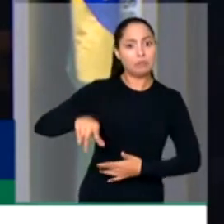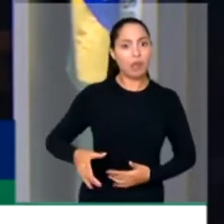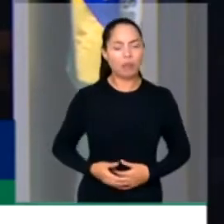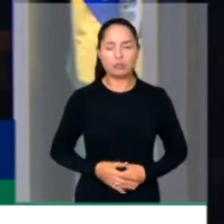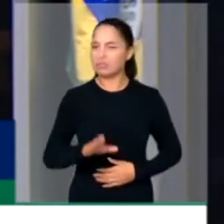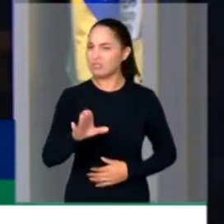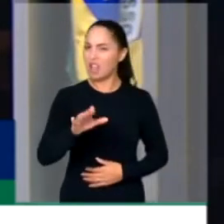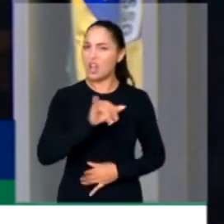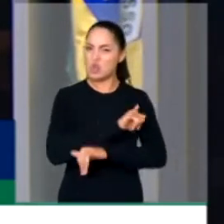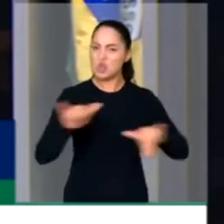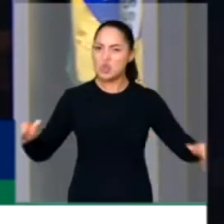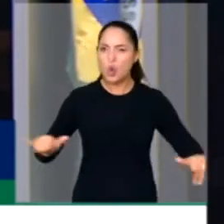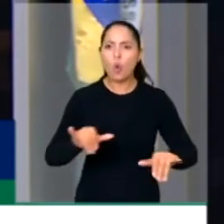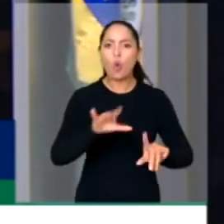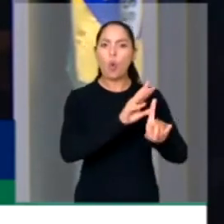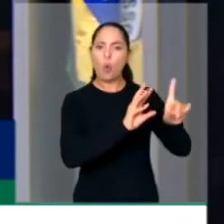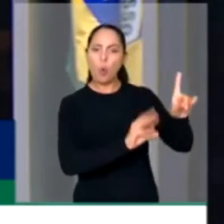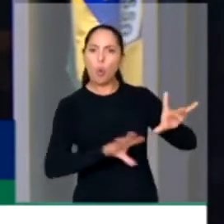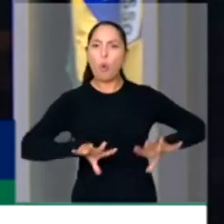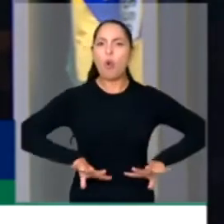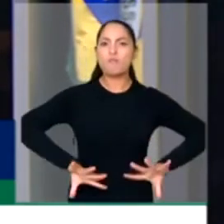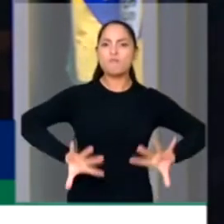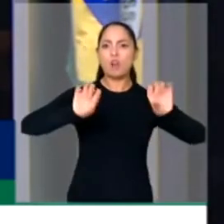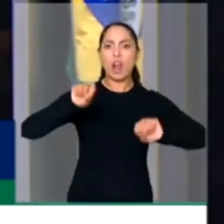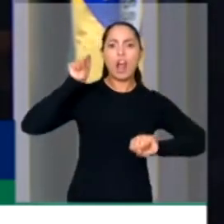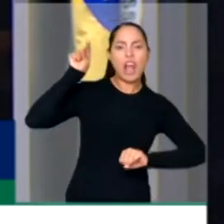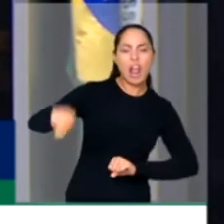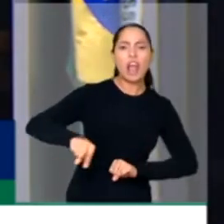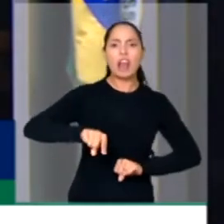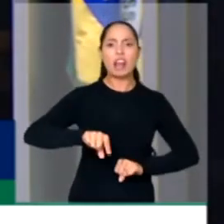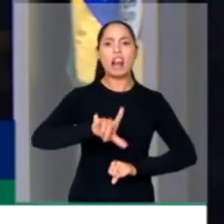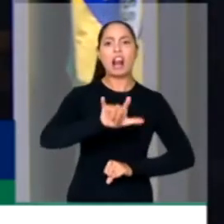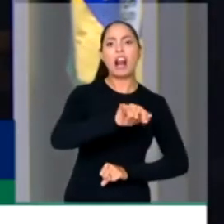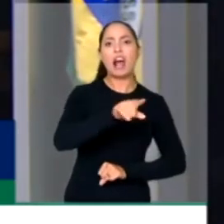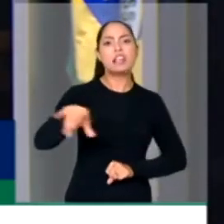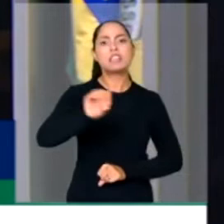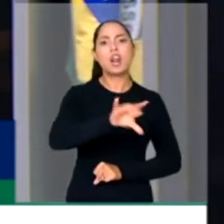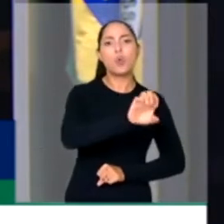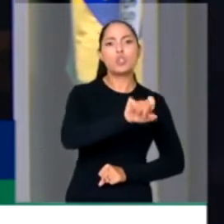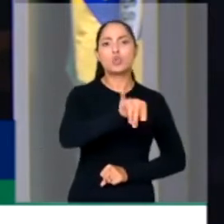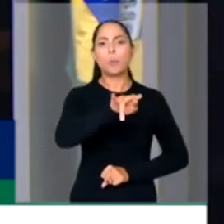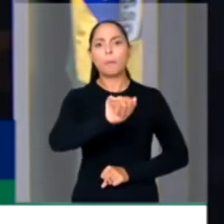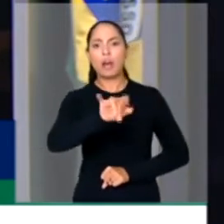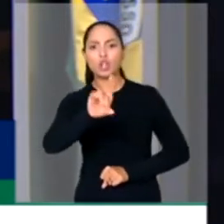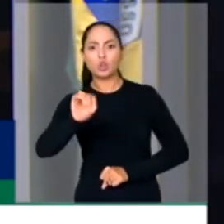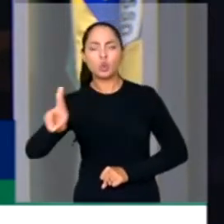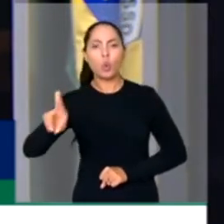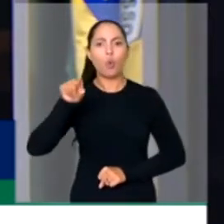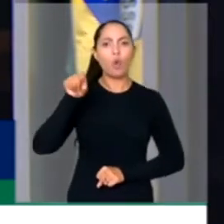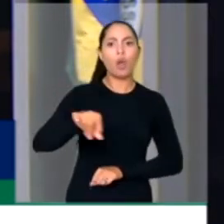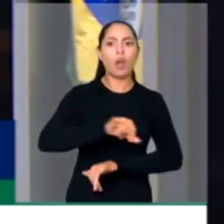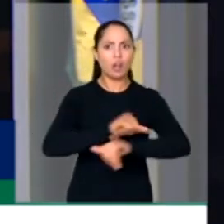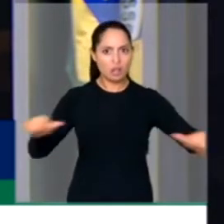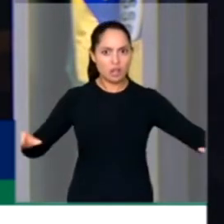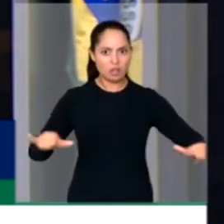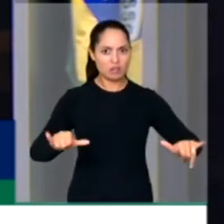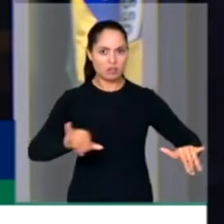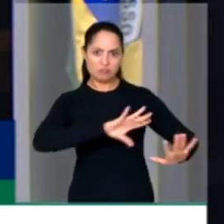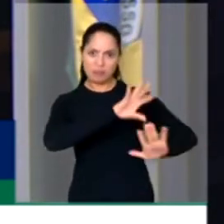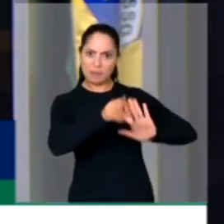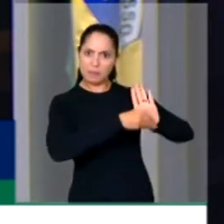homicida, ladrão, estuprador, sancionando, sem conversar com a magistratura ou com o Ministério Público, a emenda do juiz de